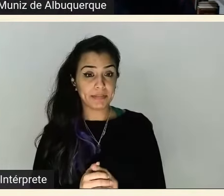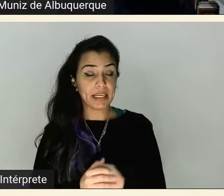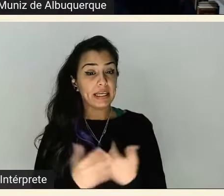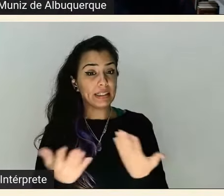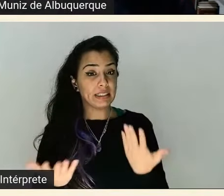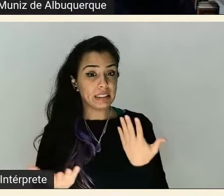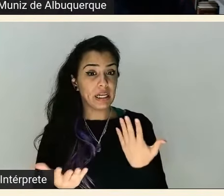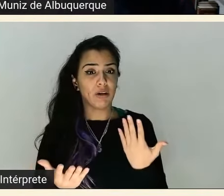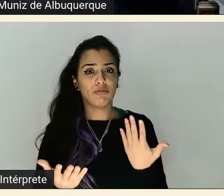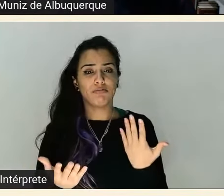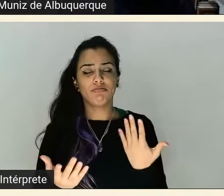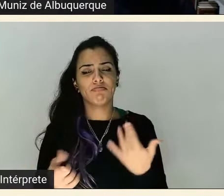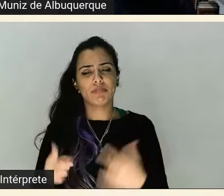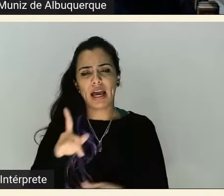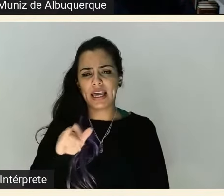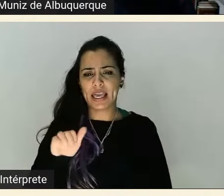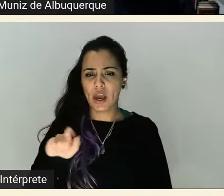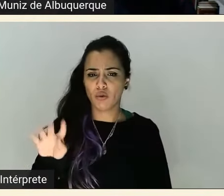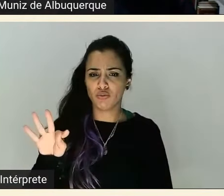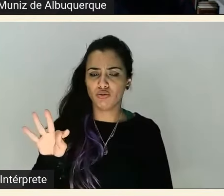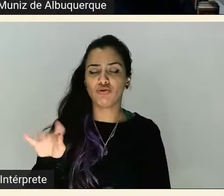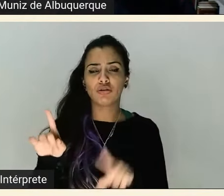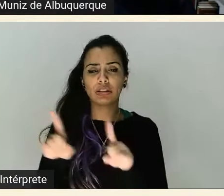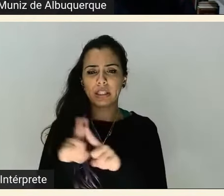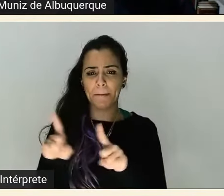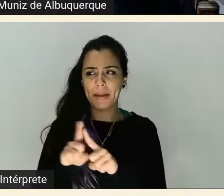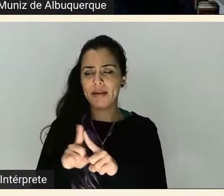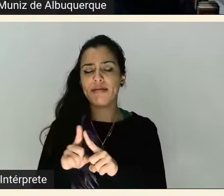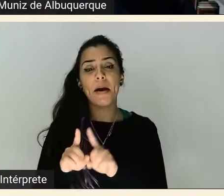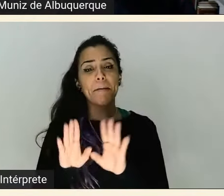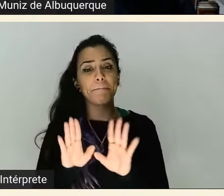coisa ao Guild talvez um pouco menos. Então,